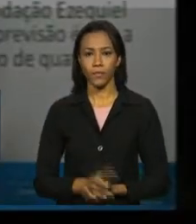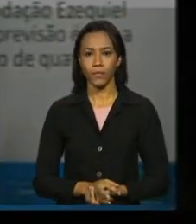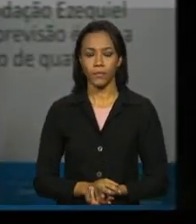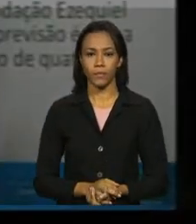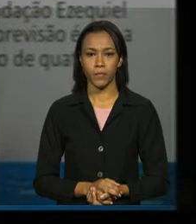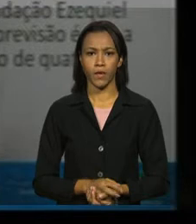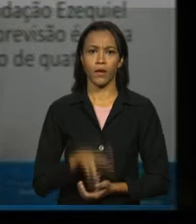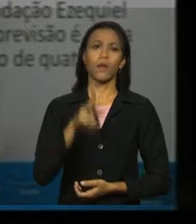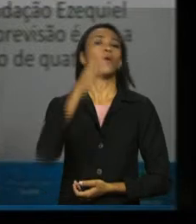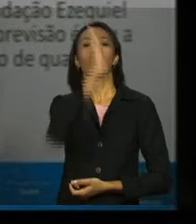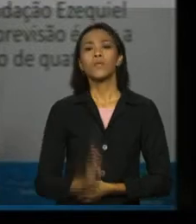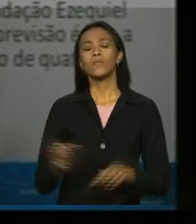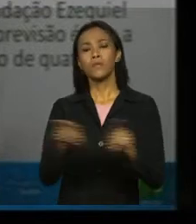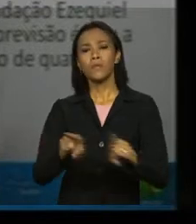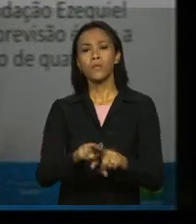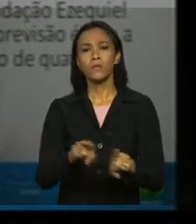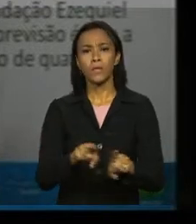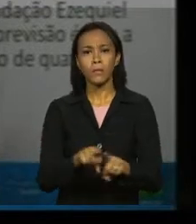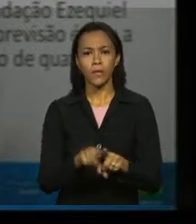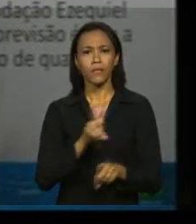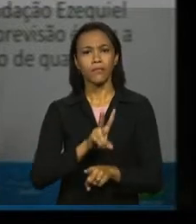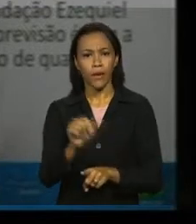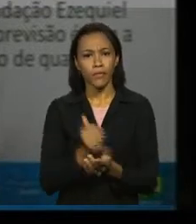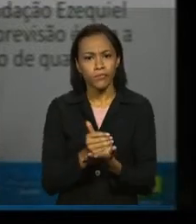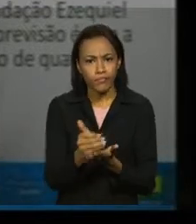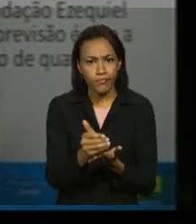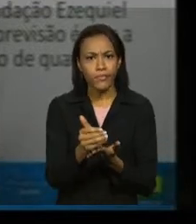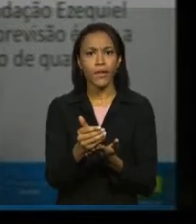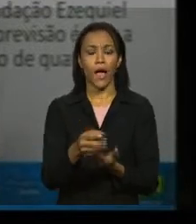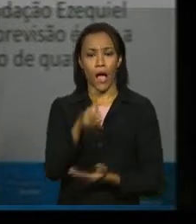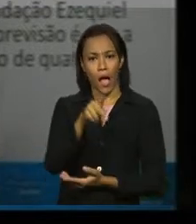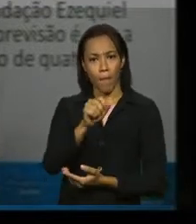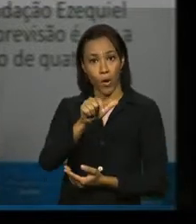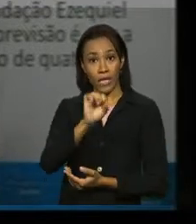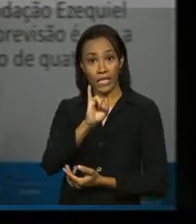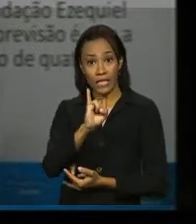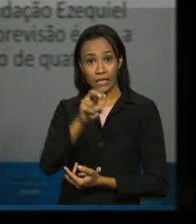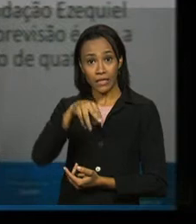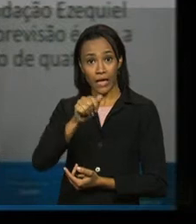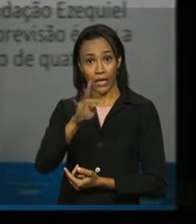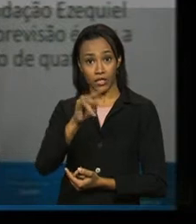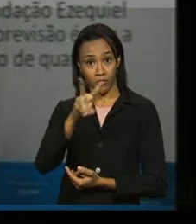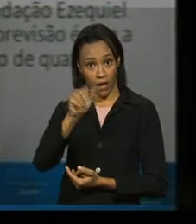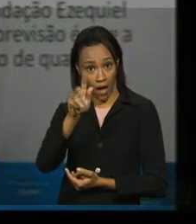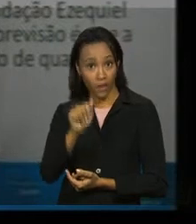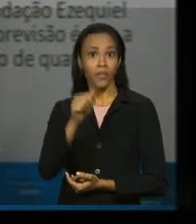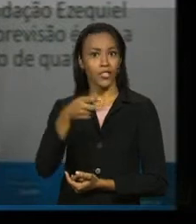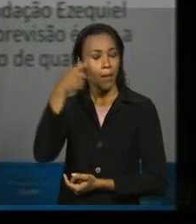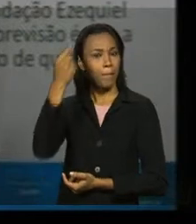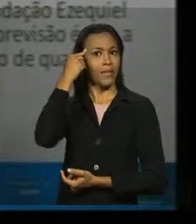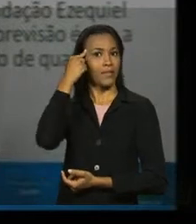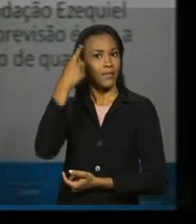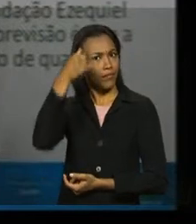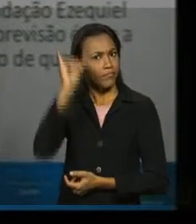é o Brasil também está introduzindo a vacina pólio inativada já pensando no momento da